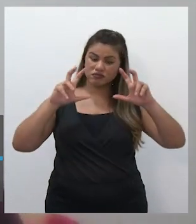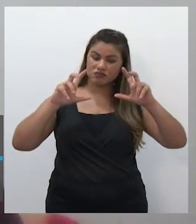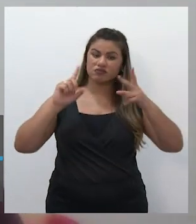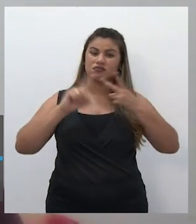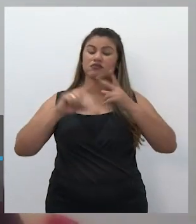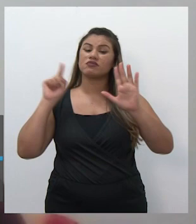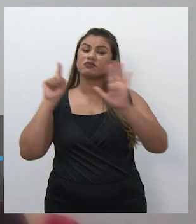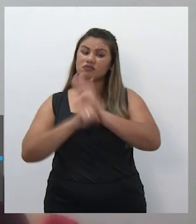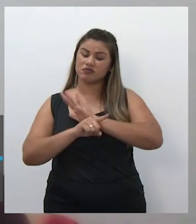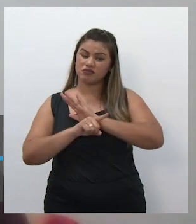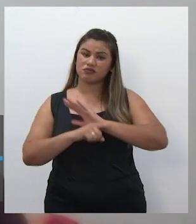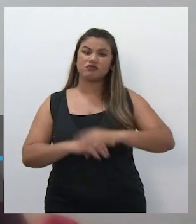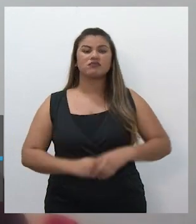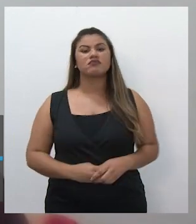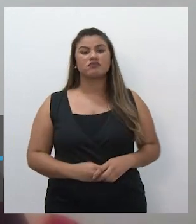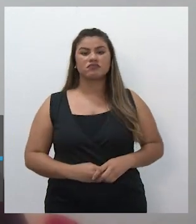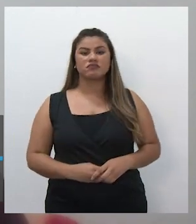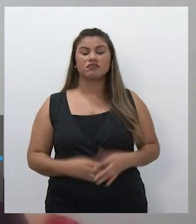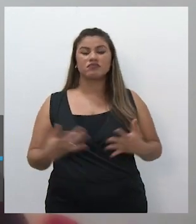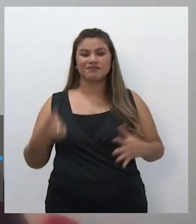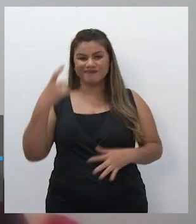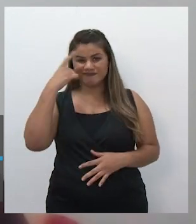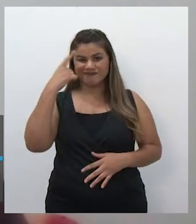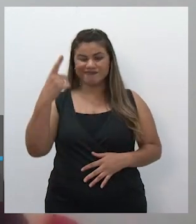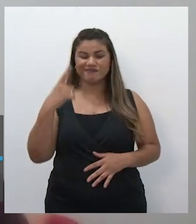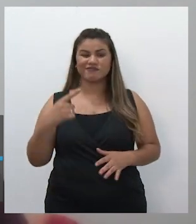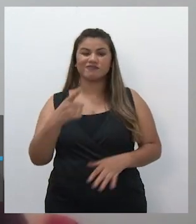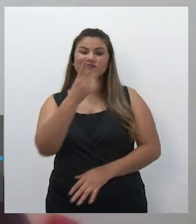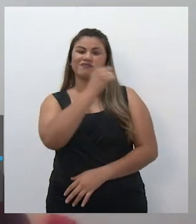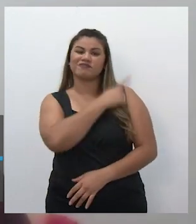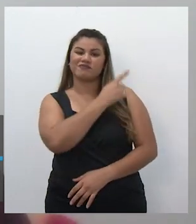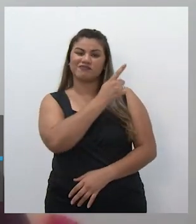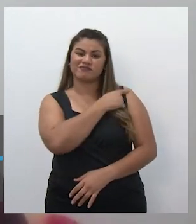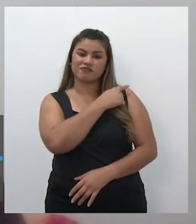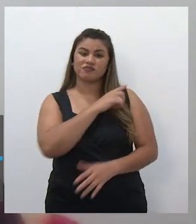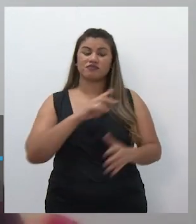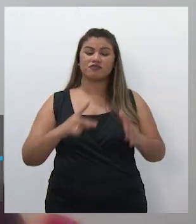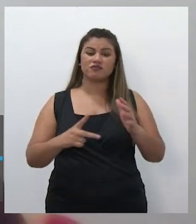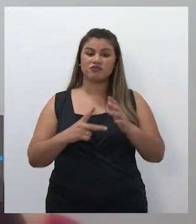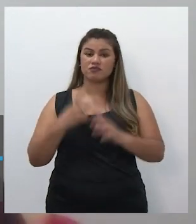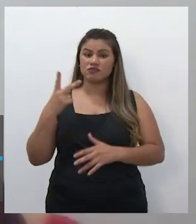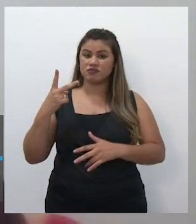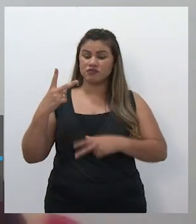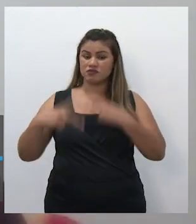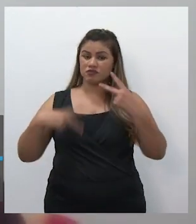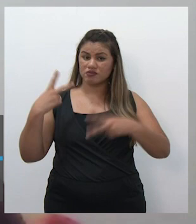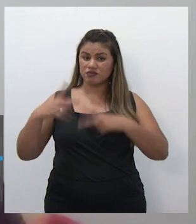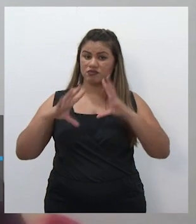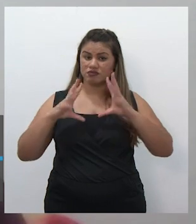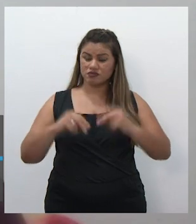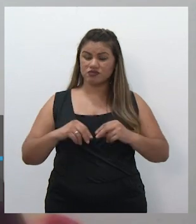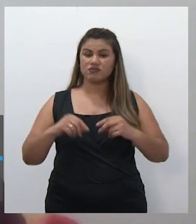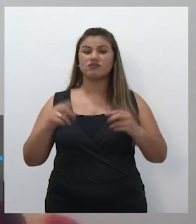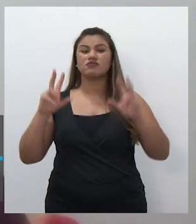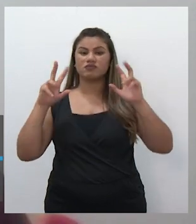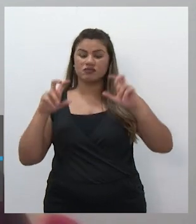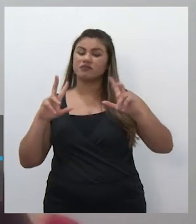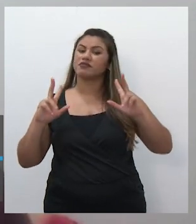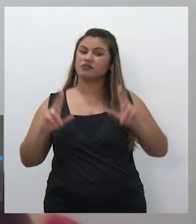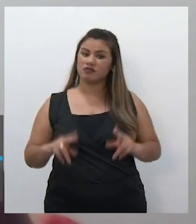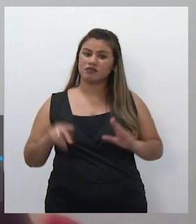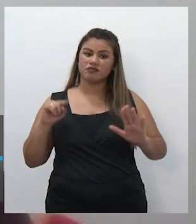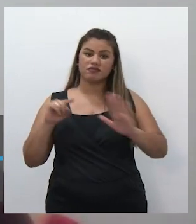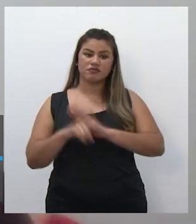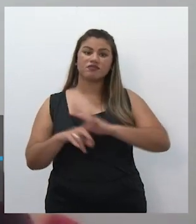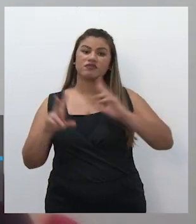questão norteadora. Então, para a primeira série do ensino médio, para o semestre todo, será o mesmo tema e a mesma questão norteadora.